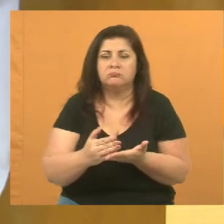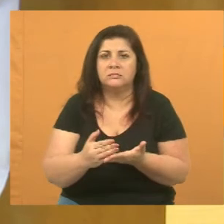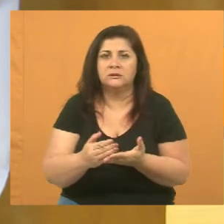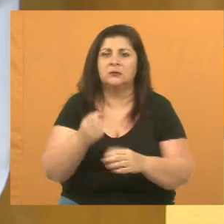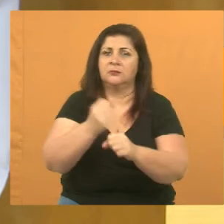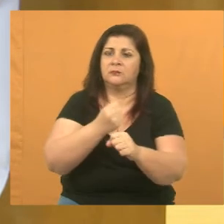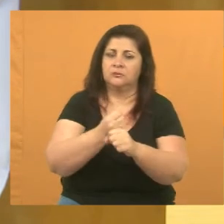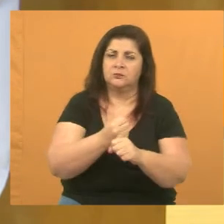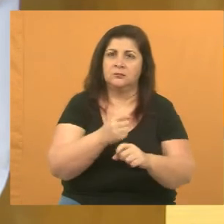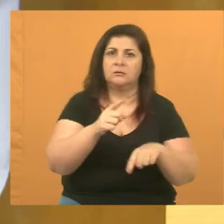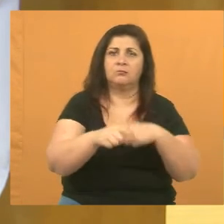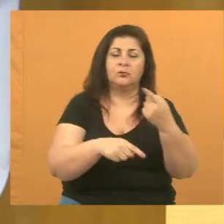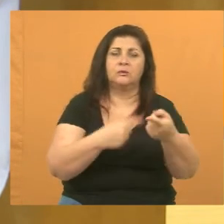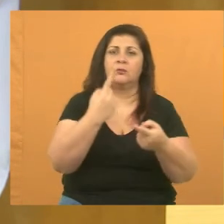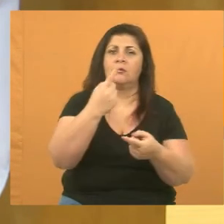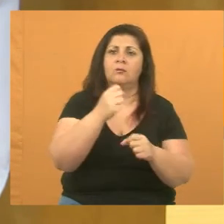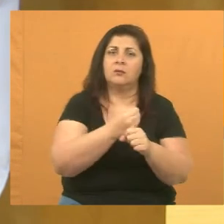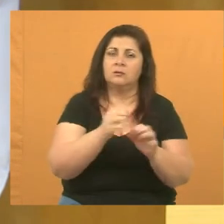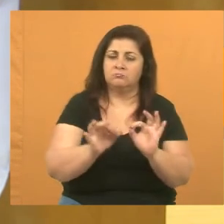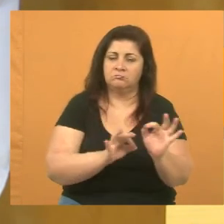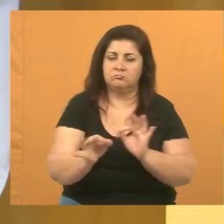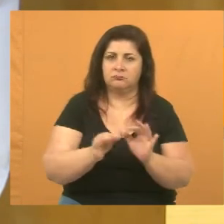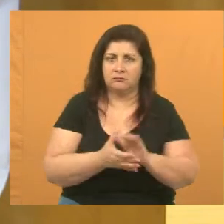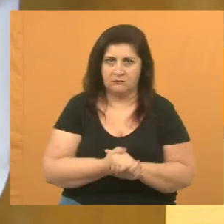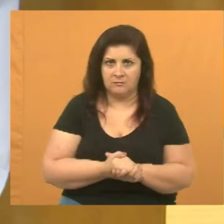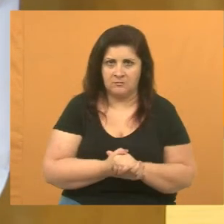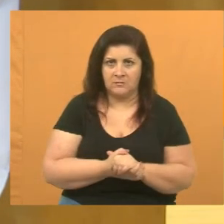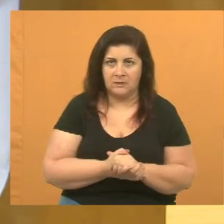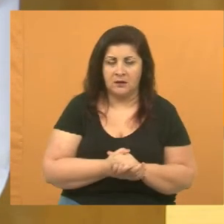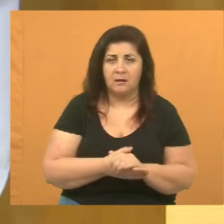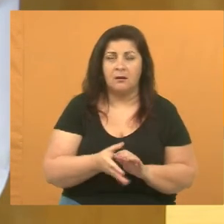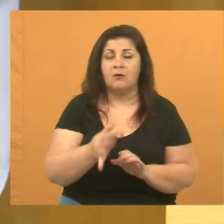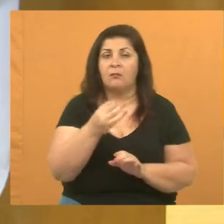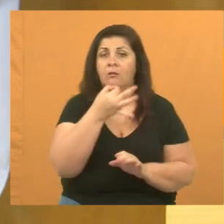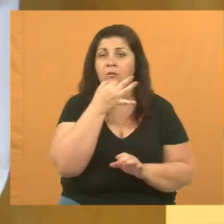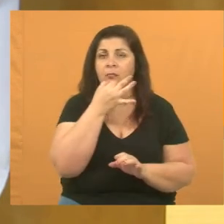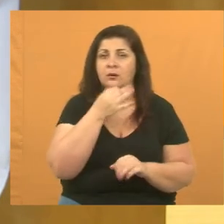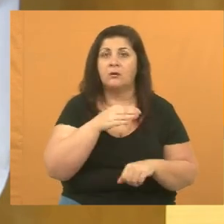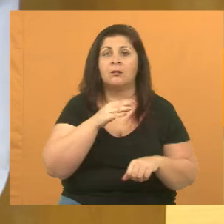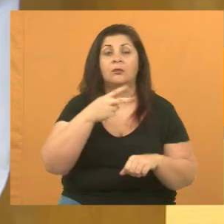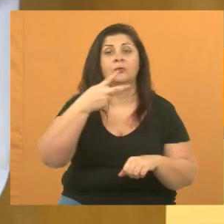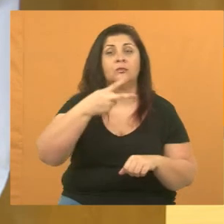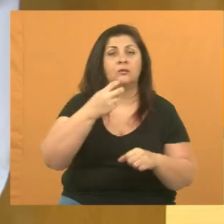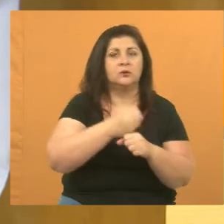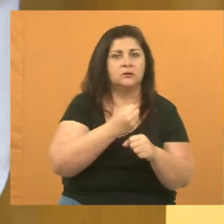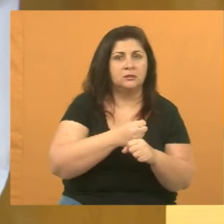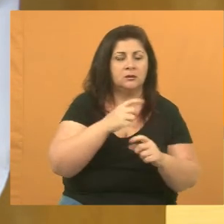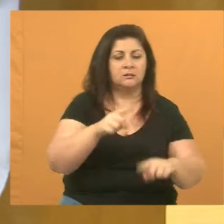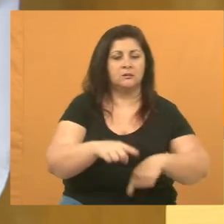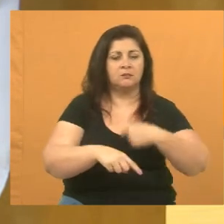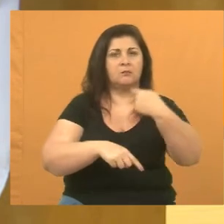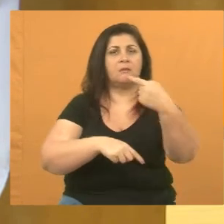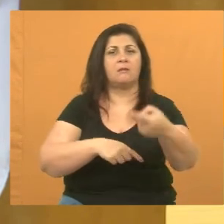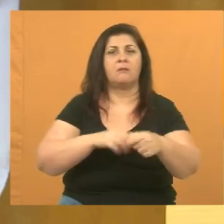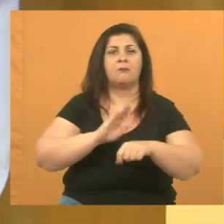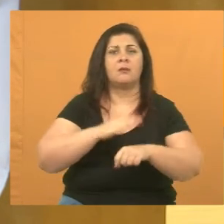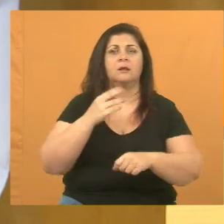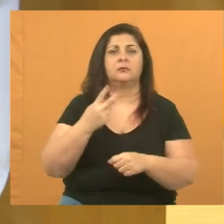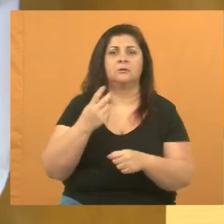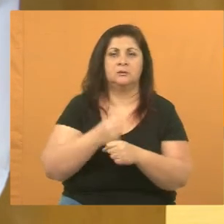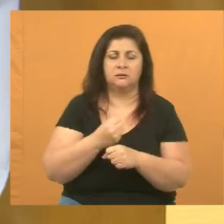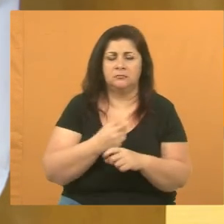ano de recondução. A minha sugestão da minha emenda é que coloque 2 anos e mais 2 anos de recondução. Por